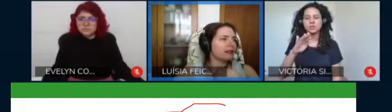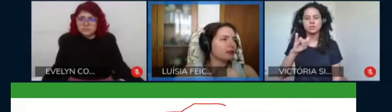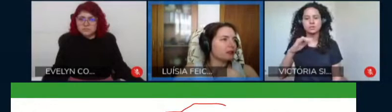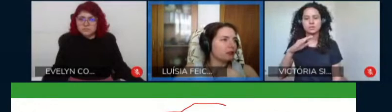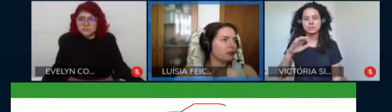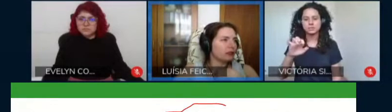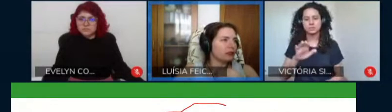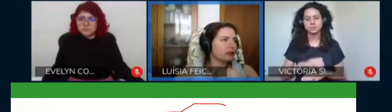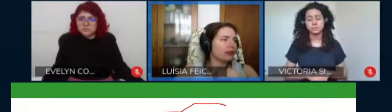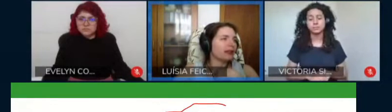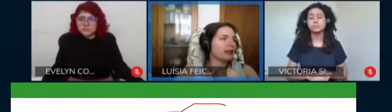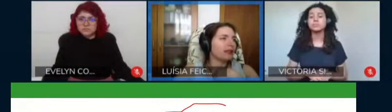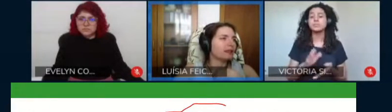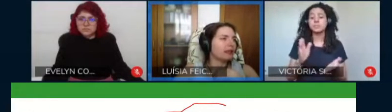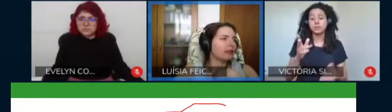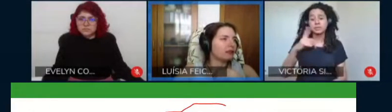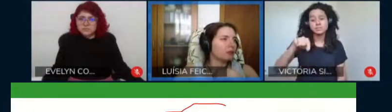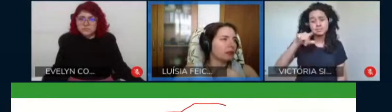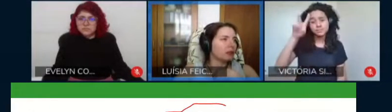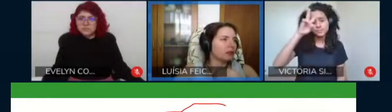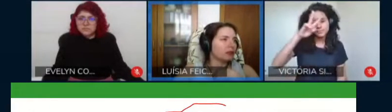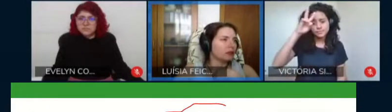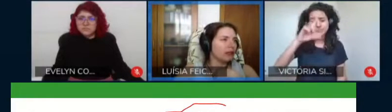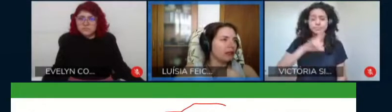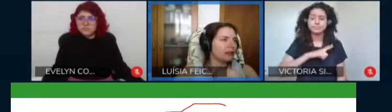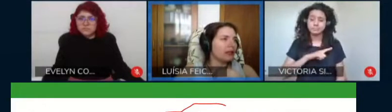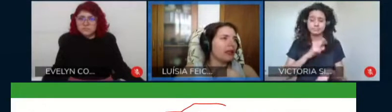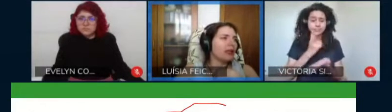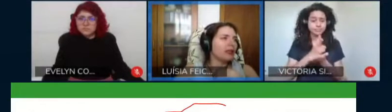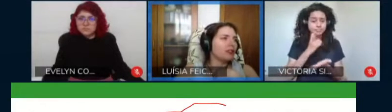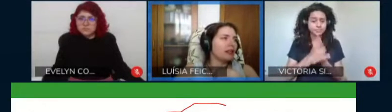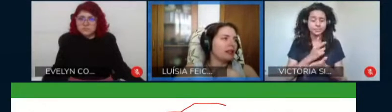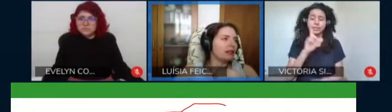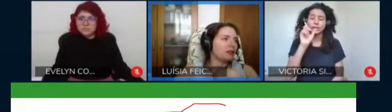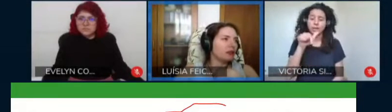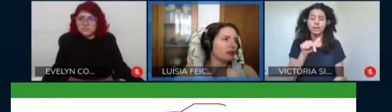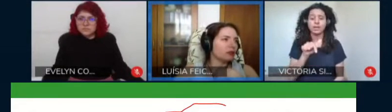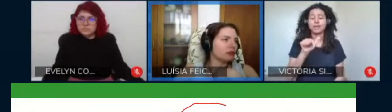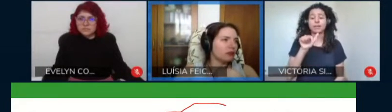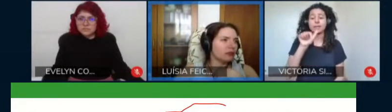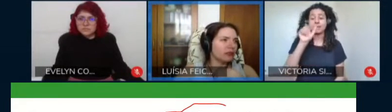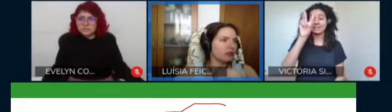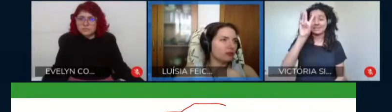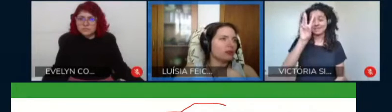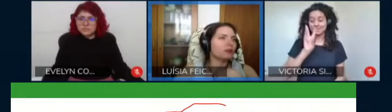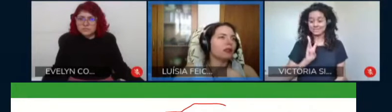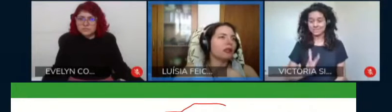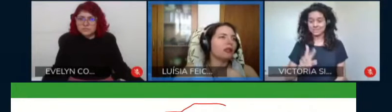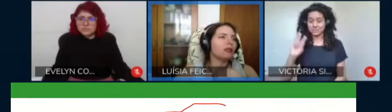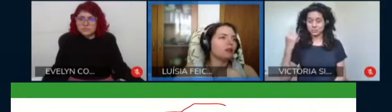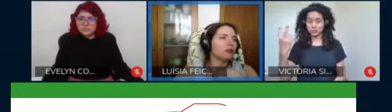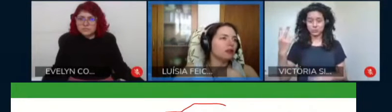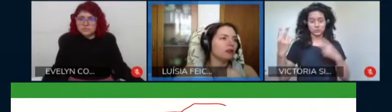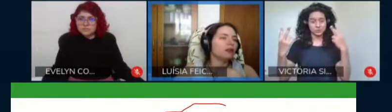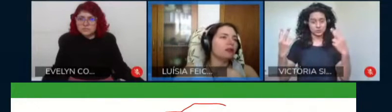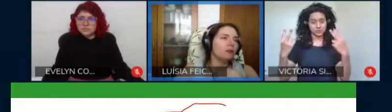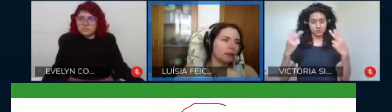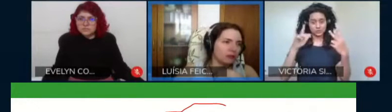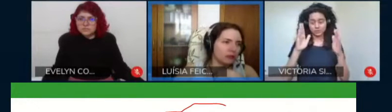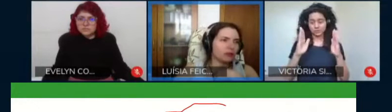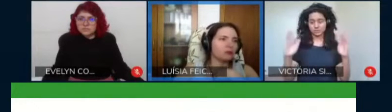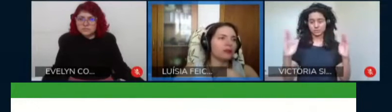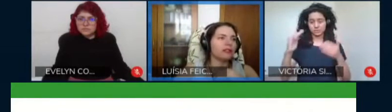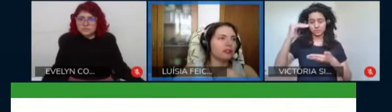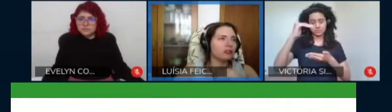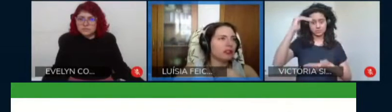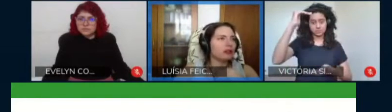sempre 3322, que a gente fala que a esquerda e superior são 3 e a direita e inferior são 2 centímetros. E tudo isso, então,